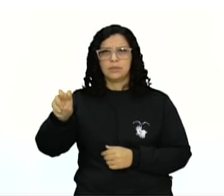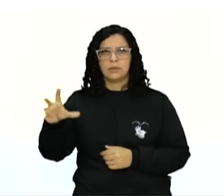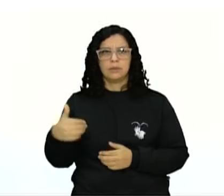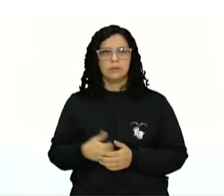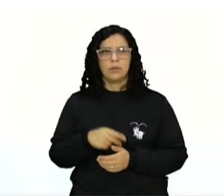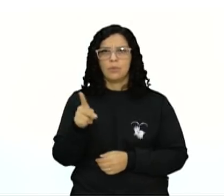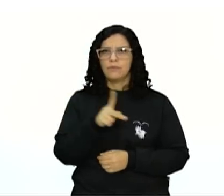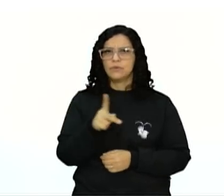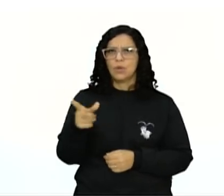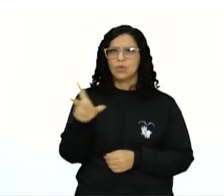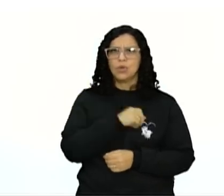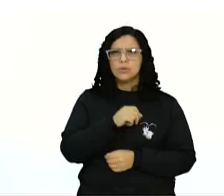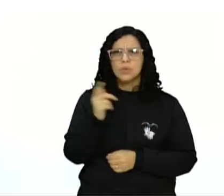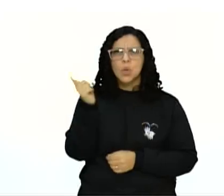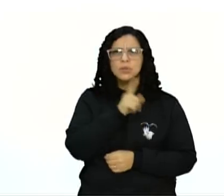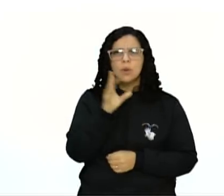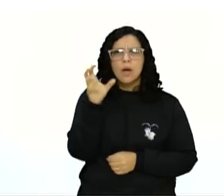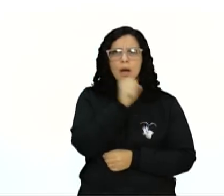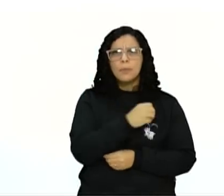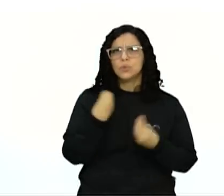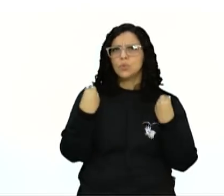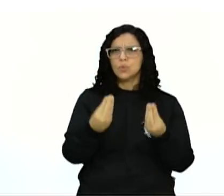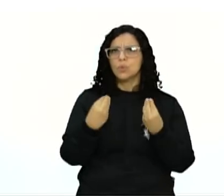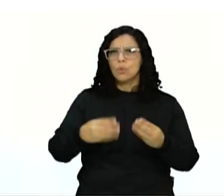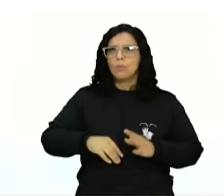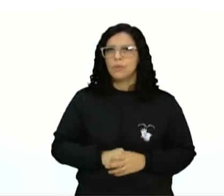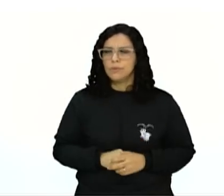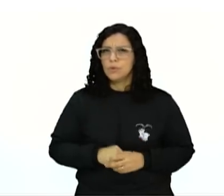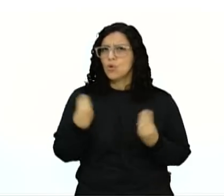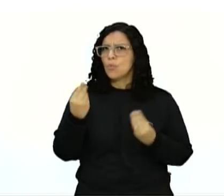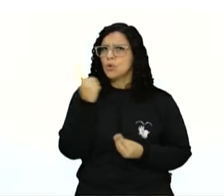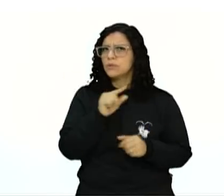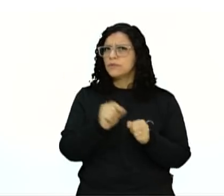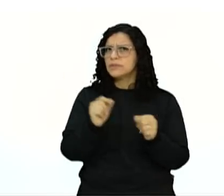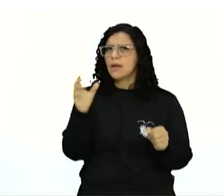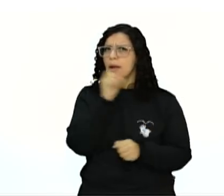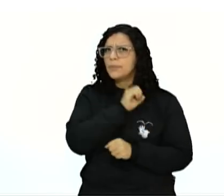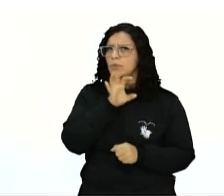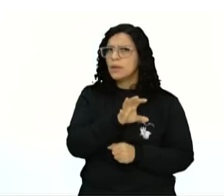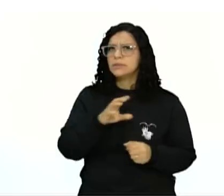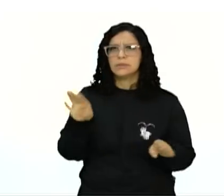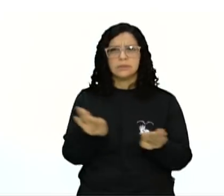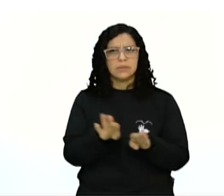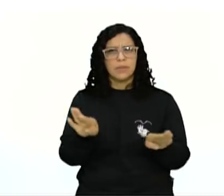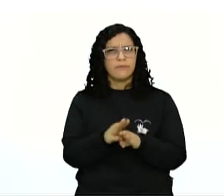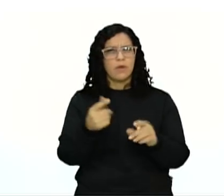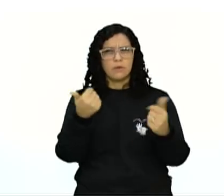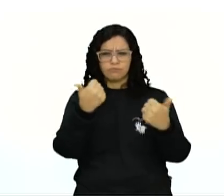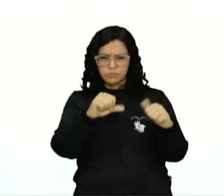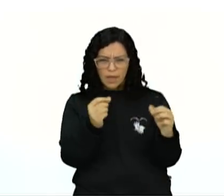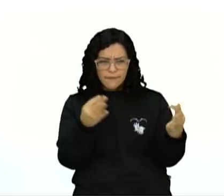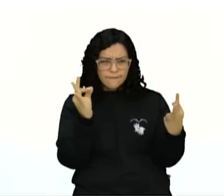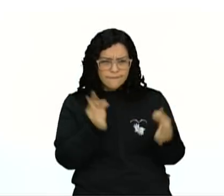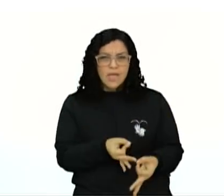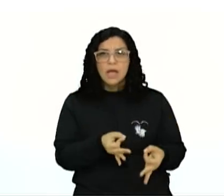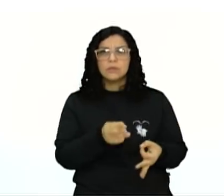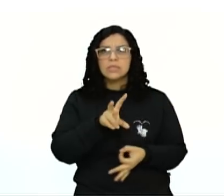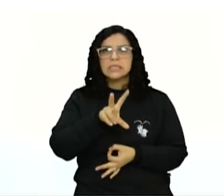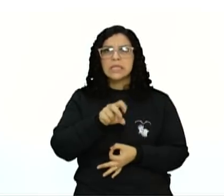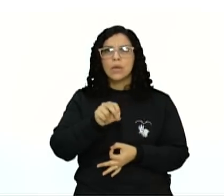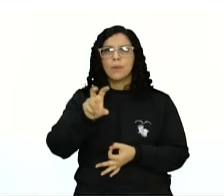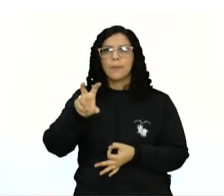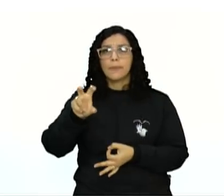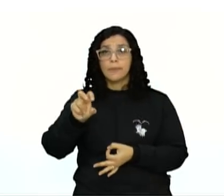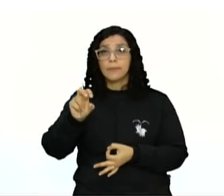Aí o professor, nossa, mas como que ele conseguiu assim tão rápido? Como que ele fez rapidinho desse jeito? Foi conferir para ver se a resposta estava certa e